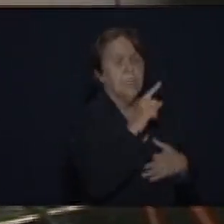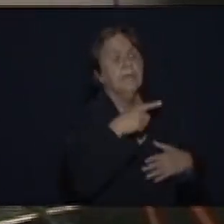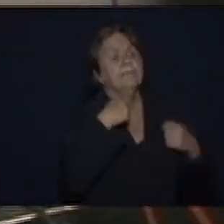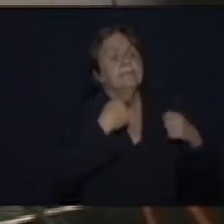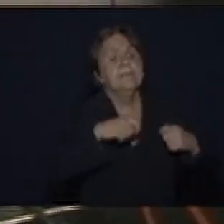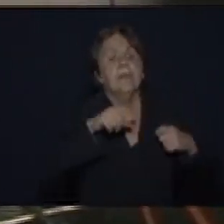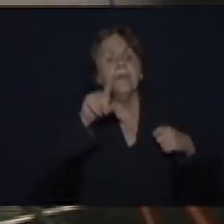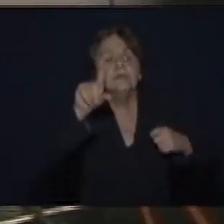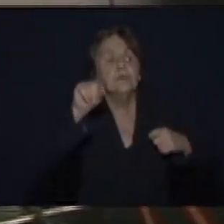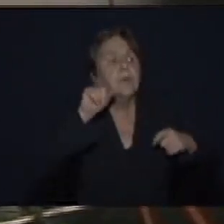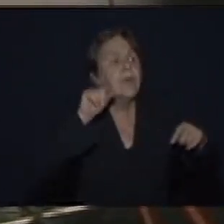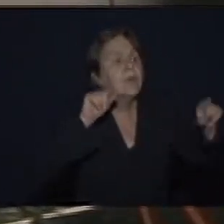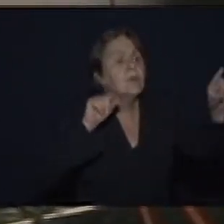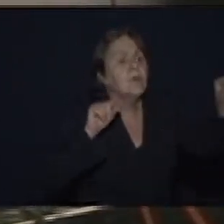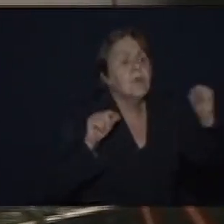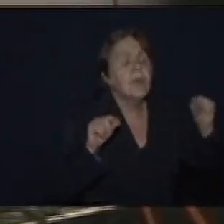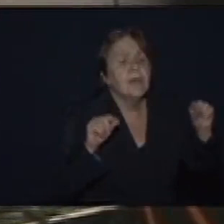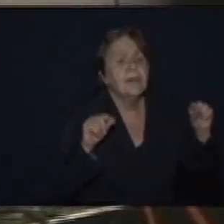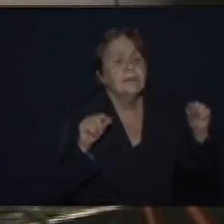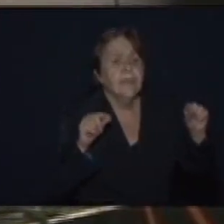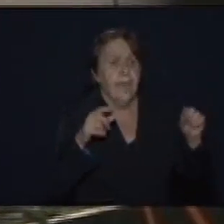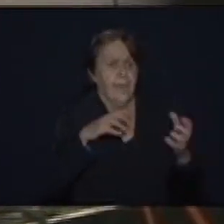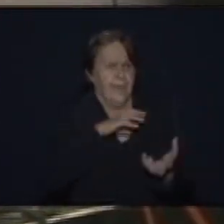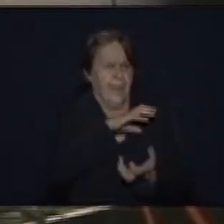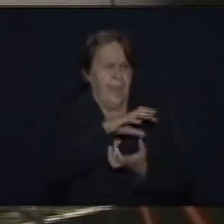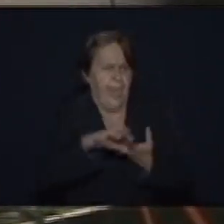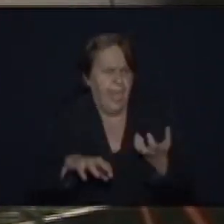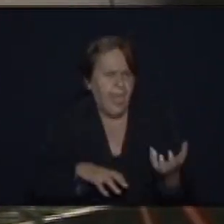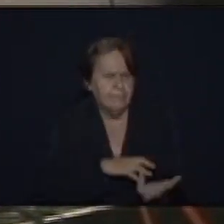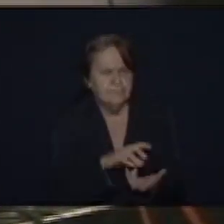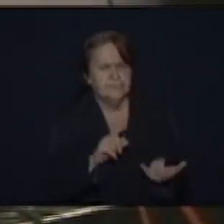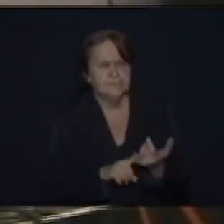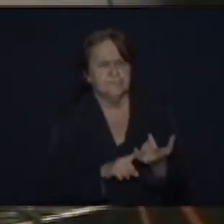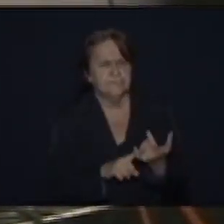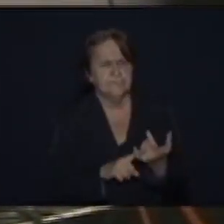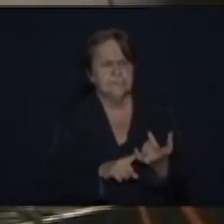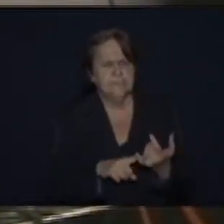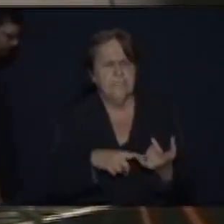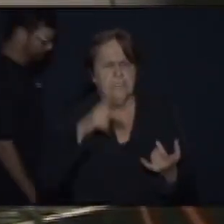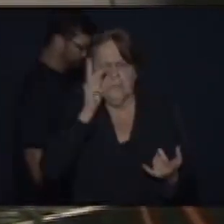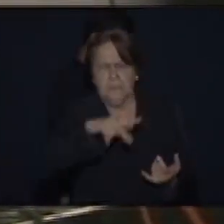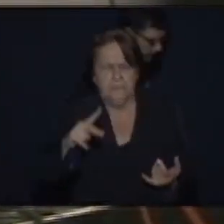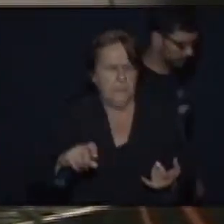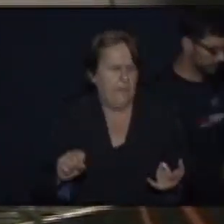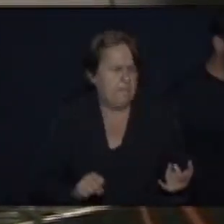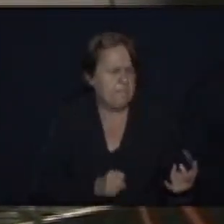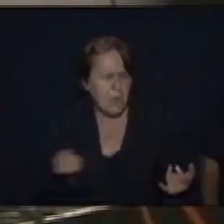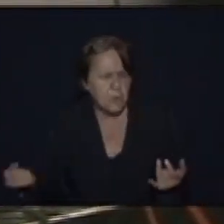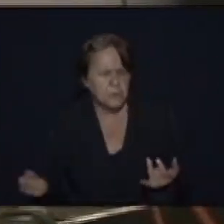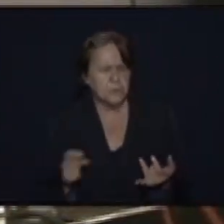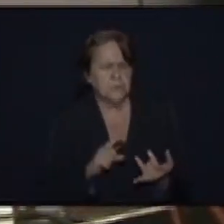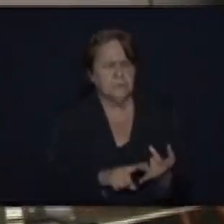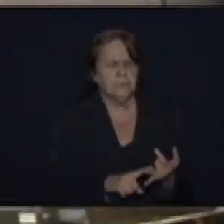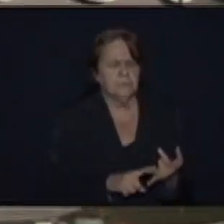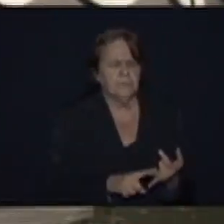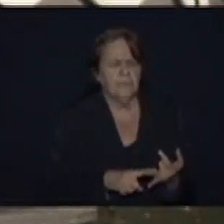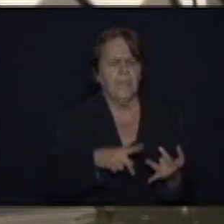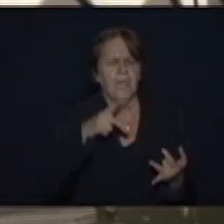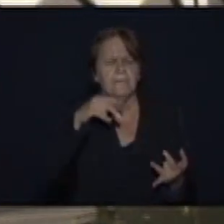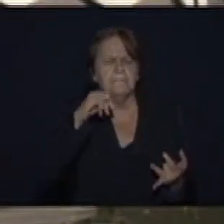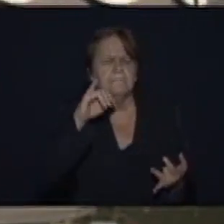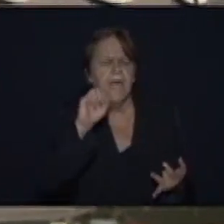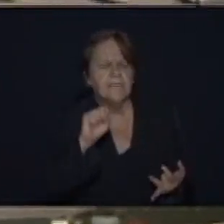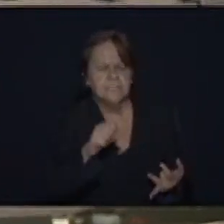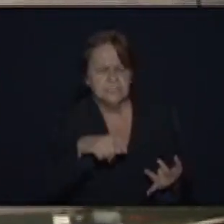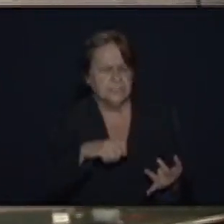escolhas teve que ir enfrentar greve teve que enfrentar a fúria de professores que teve que enfrentar a fúria de